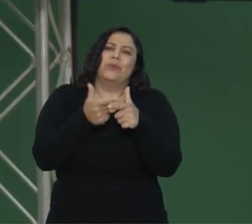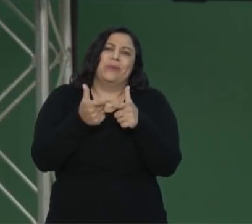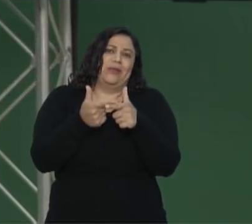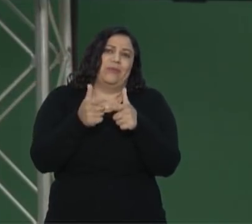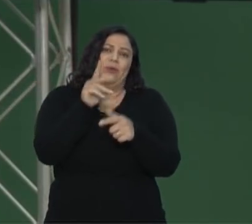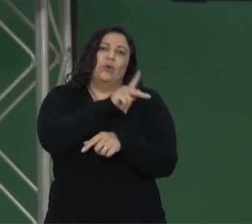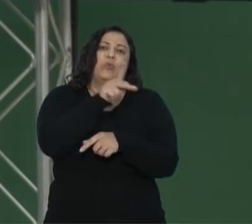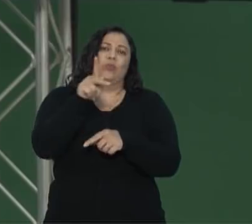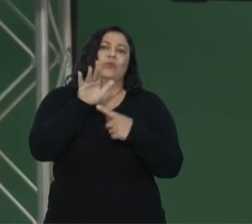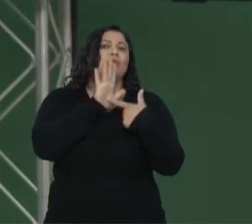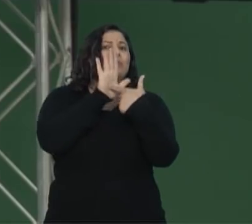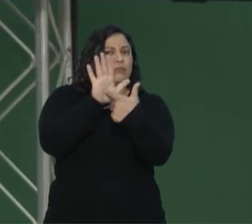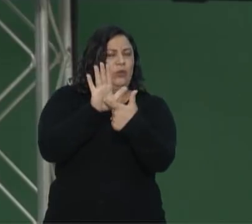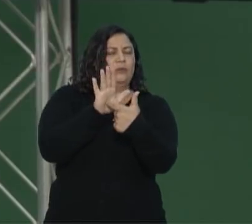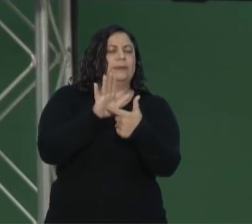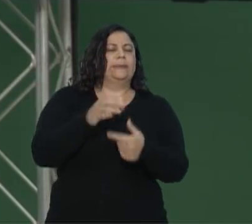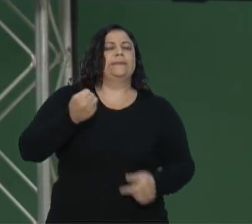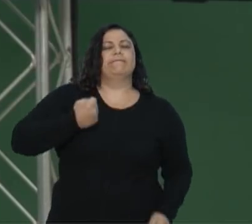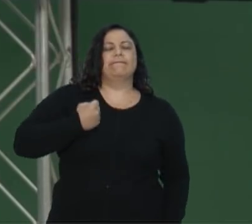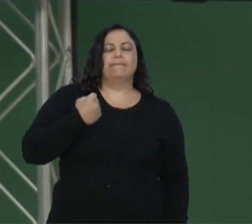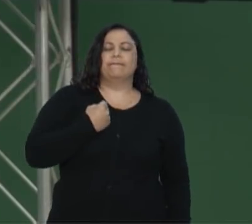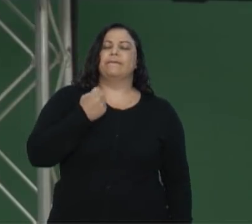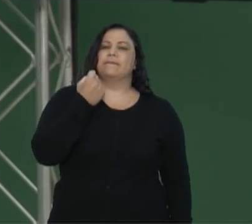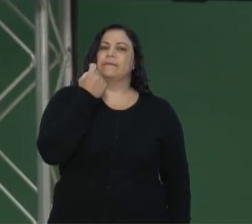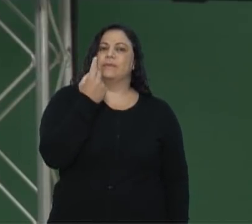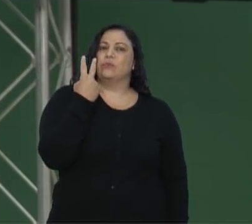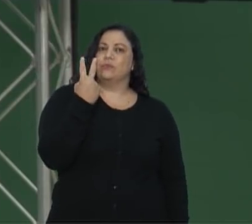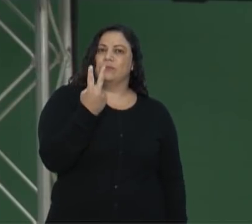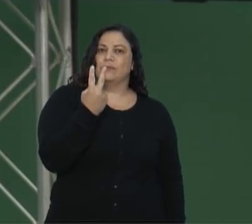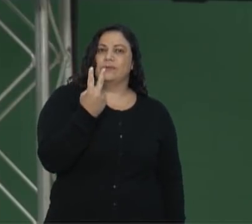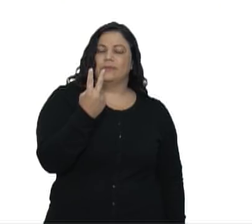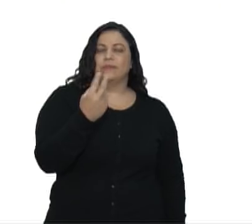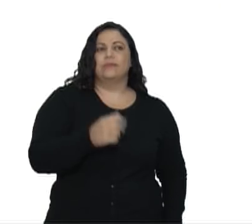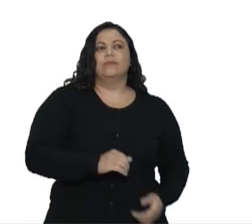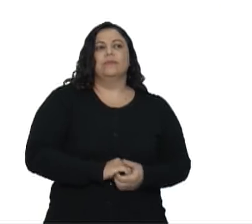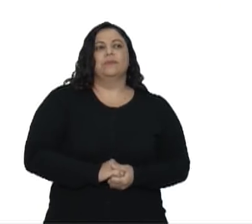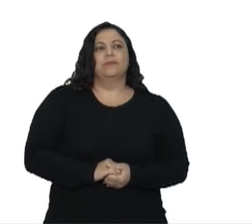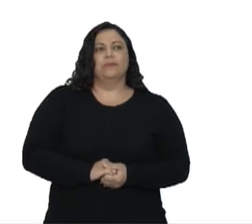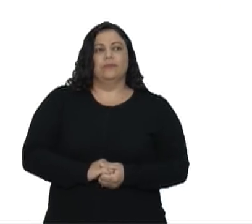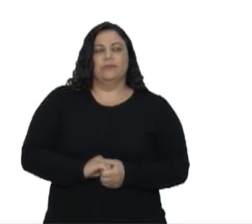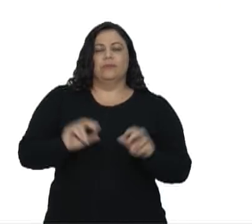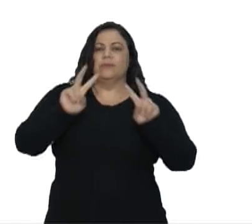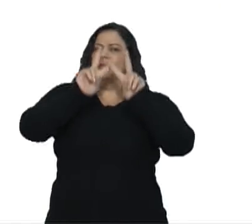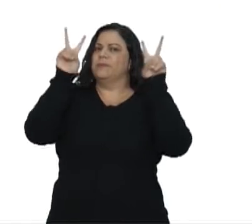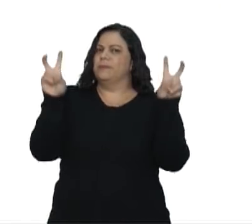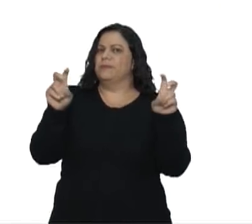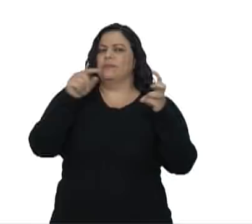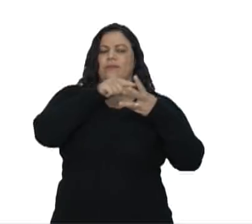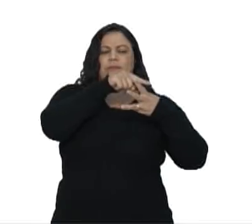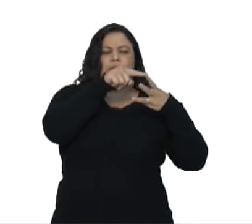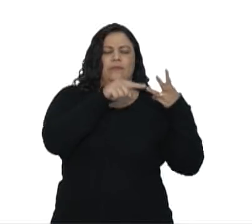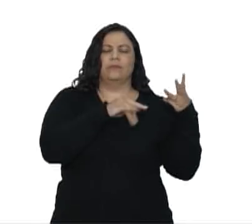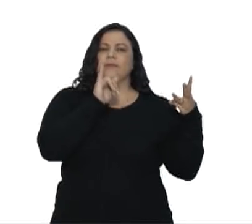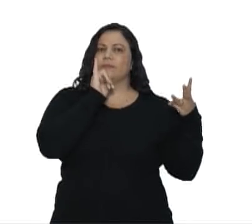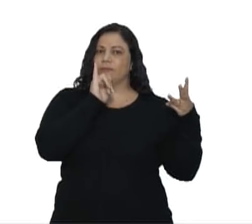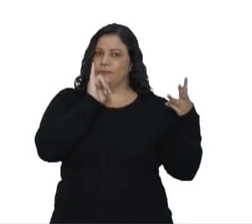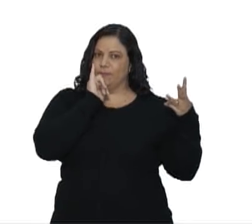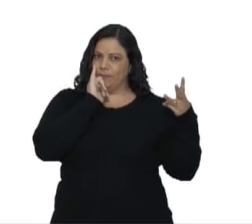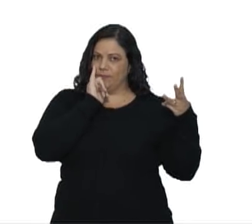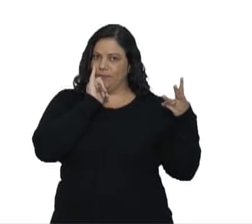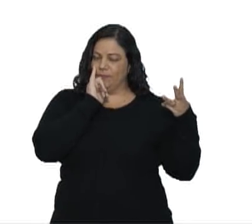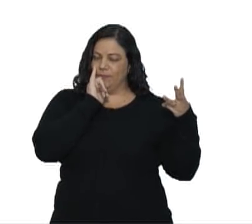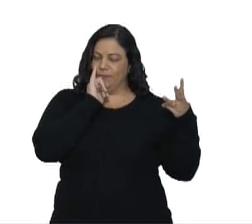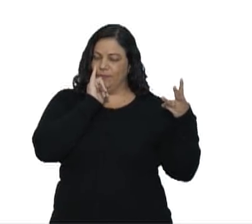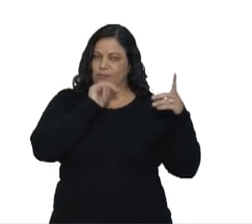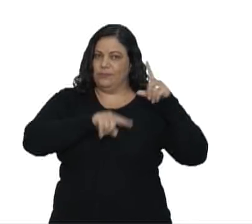você. Exercício número 2. Diz assim: cite 3 exemplos de materiais de origem